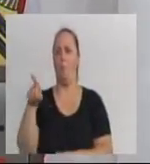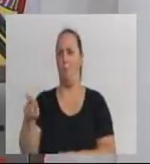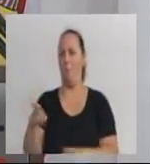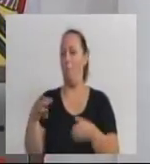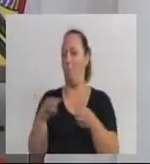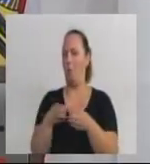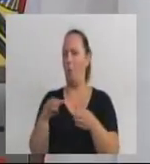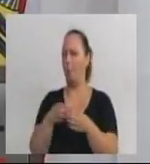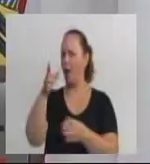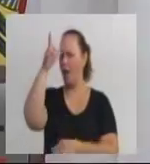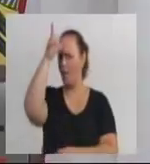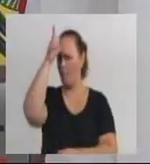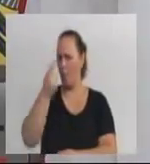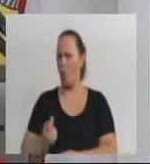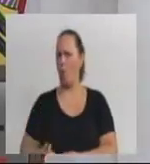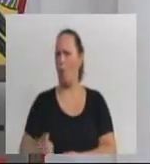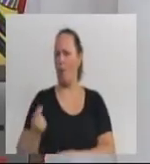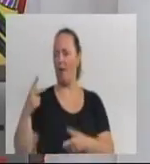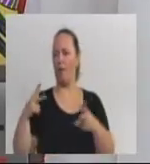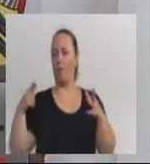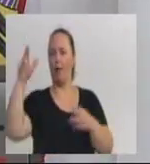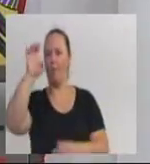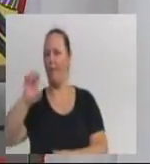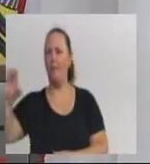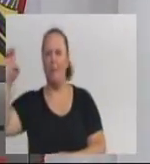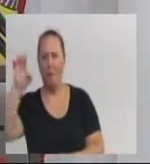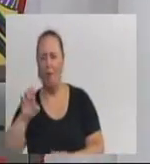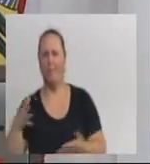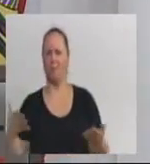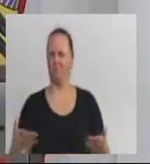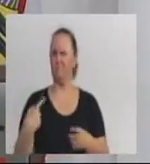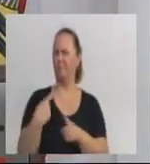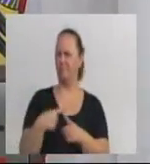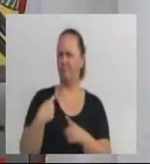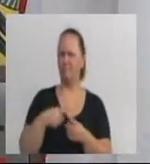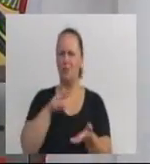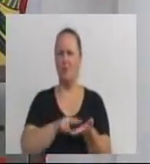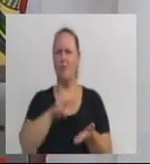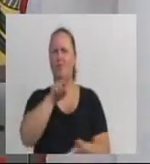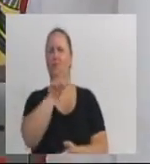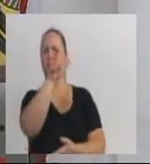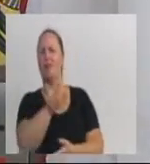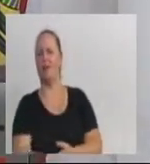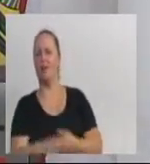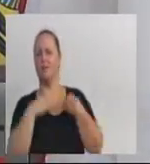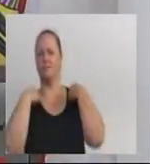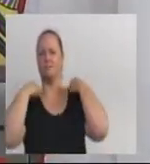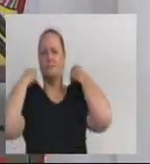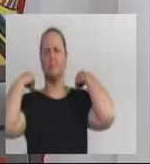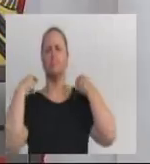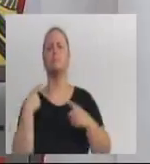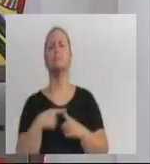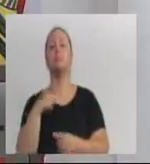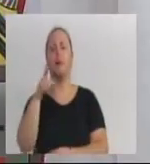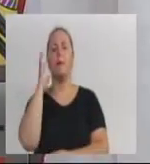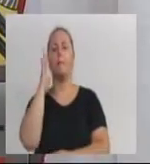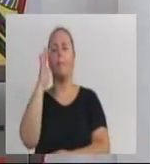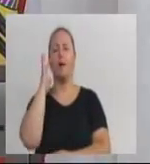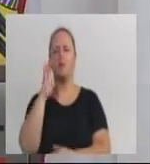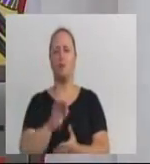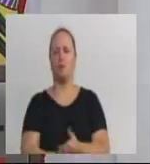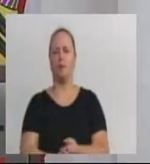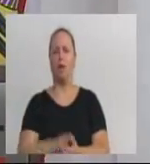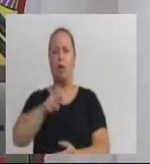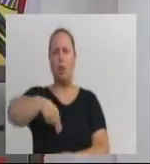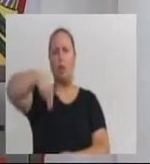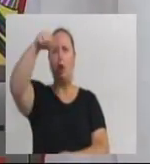europeus? Quem se beneficia com essa imagem? Eu imagino o cara lá no Belém do Pará, na frente da televisão, sem